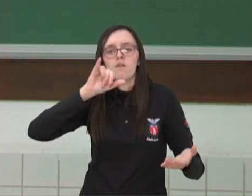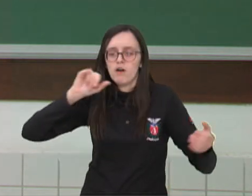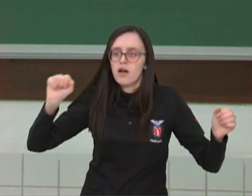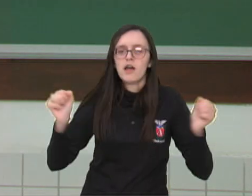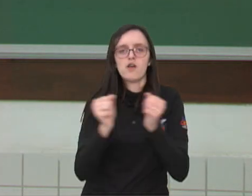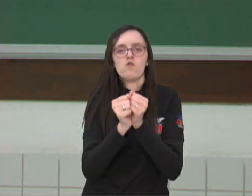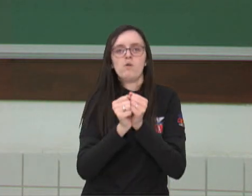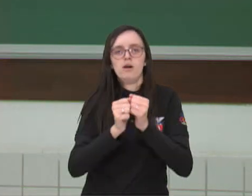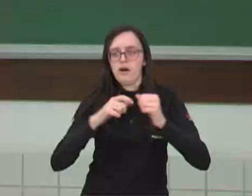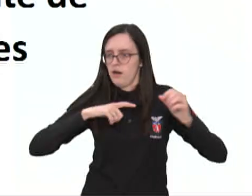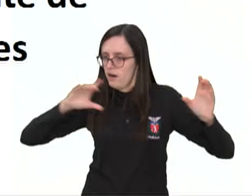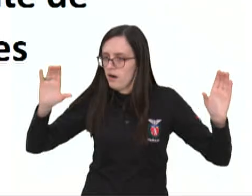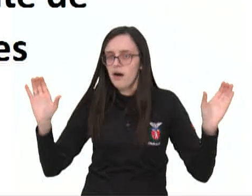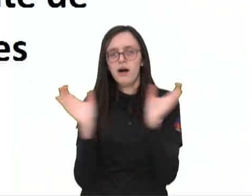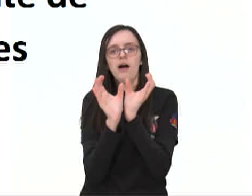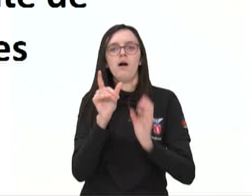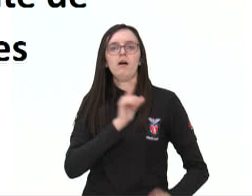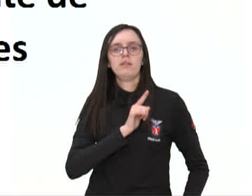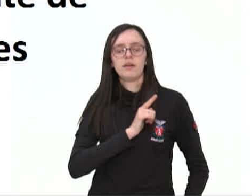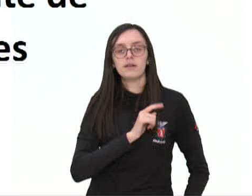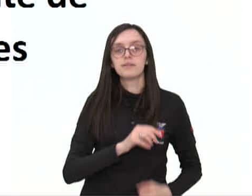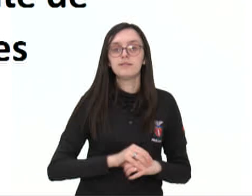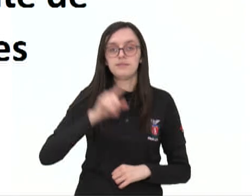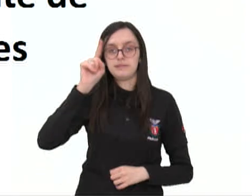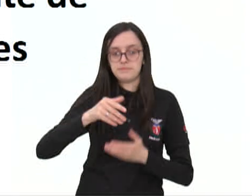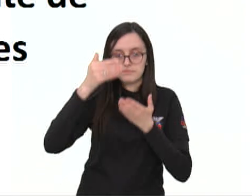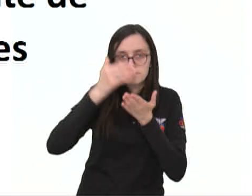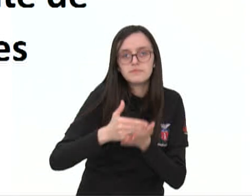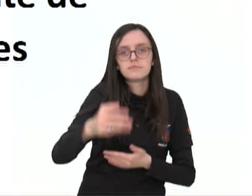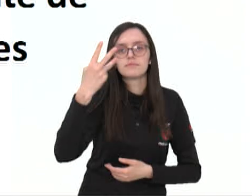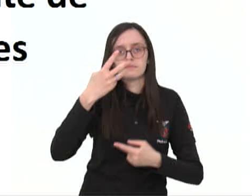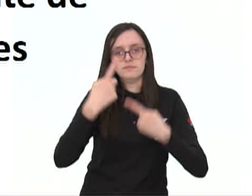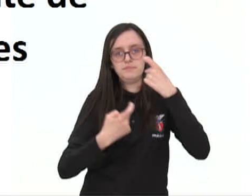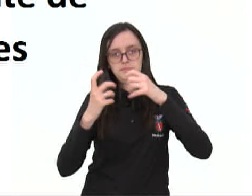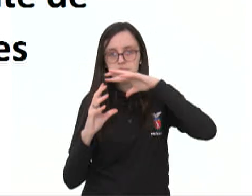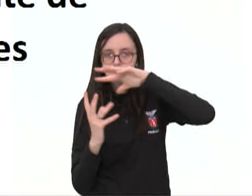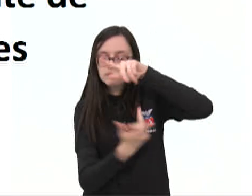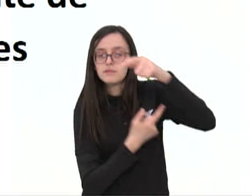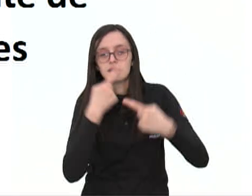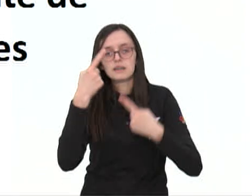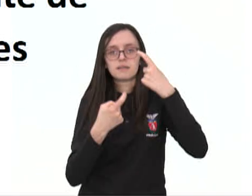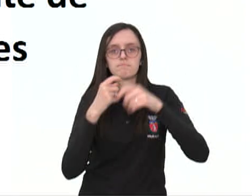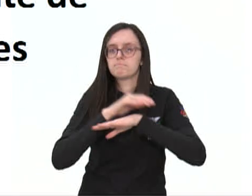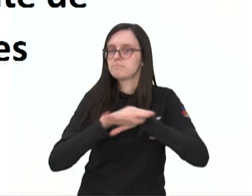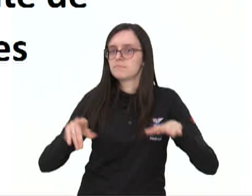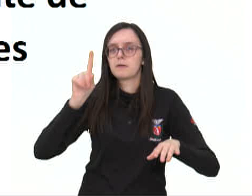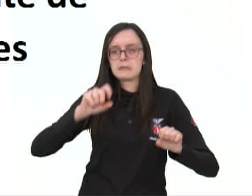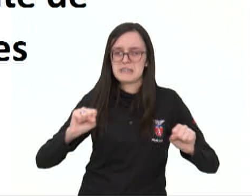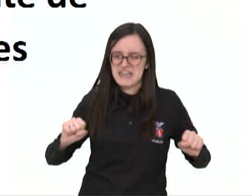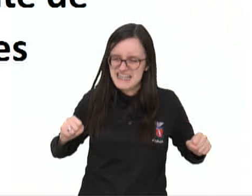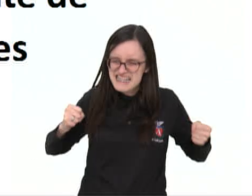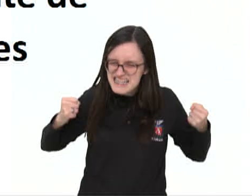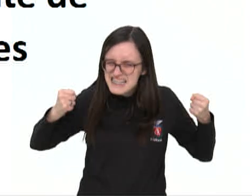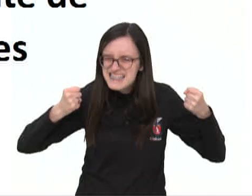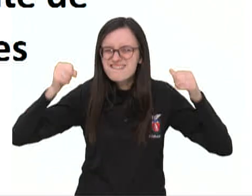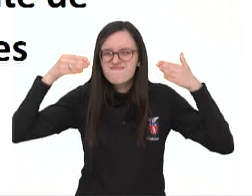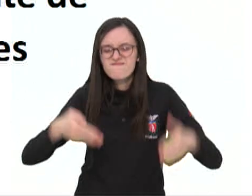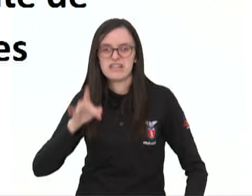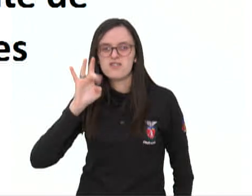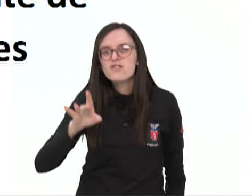segunda parte. A partir da Primeira Guerra Mundial, a guerra deixou de ser um esforço